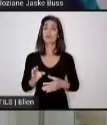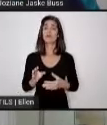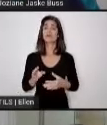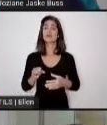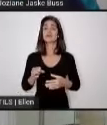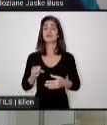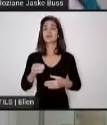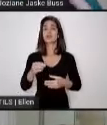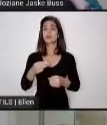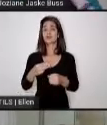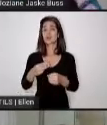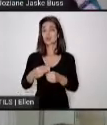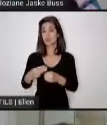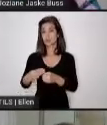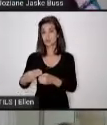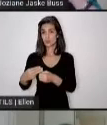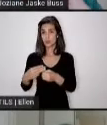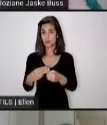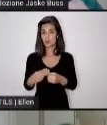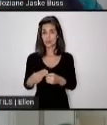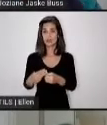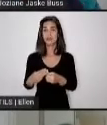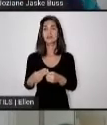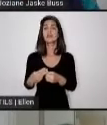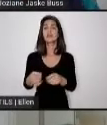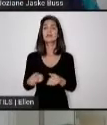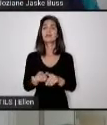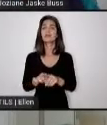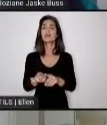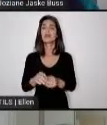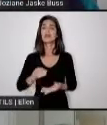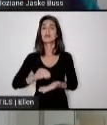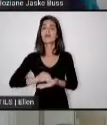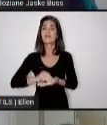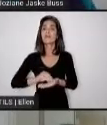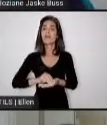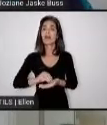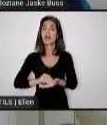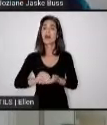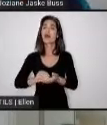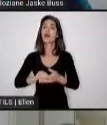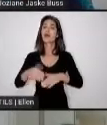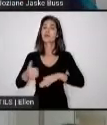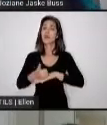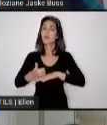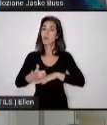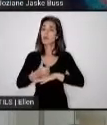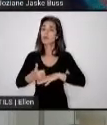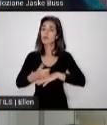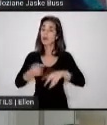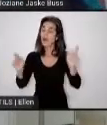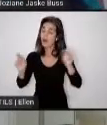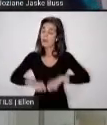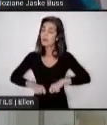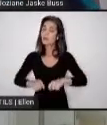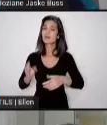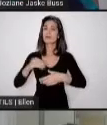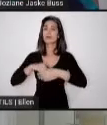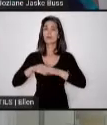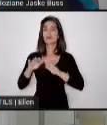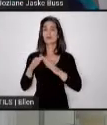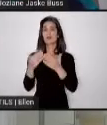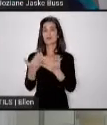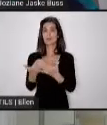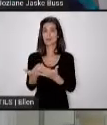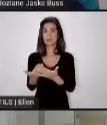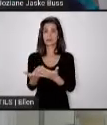pela falta de agentes, né, de profissionais habilitados dentro das equipes